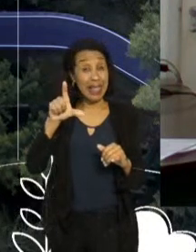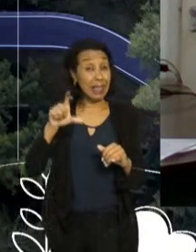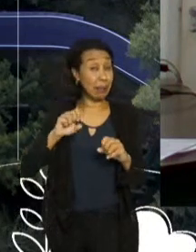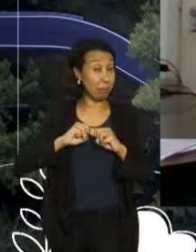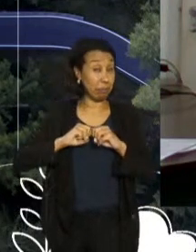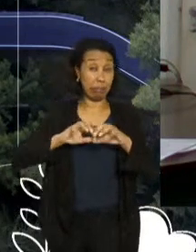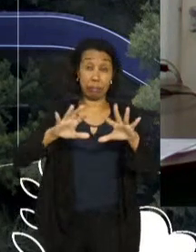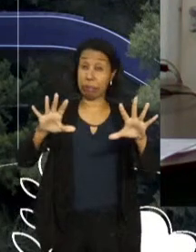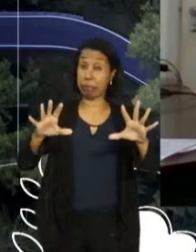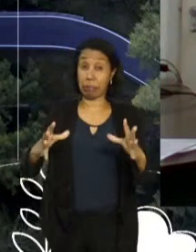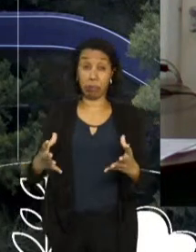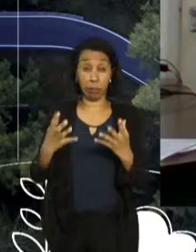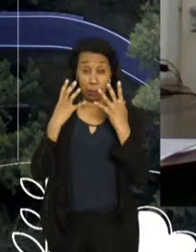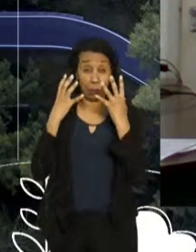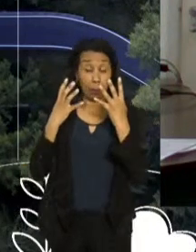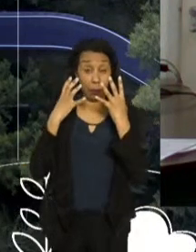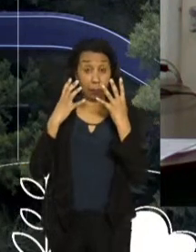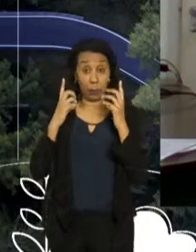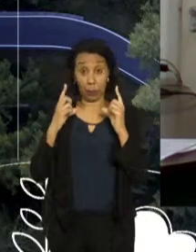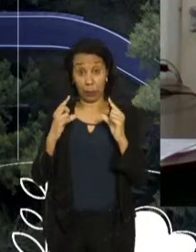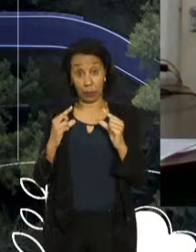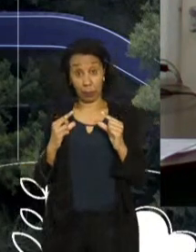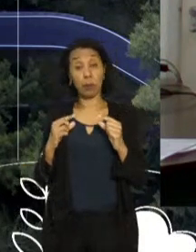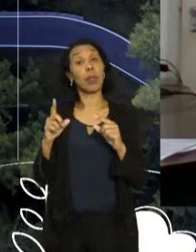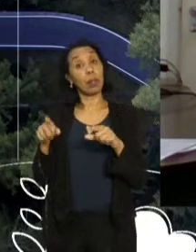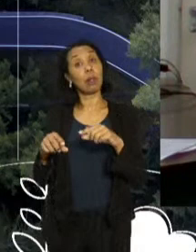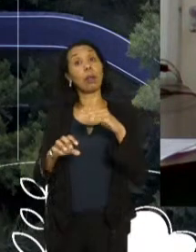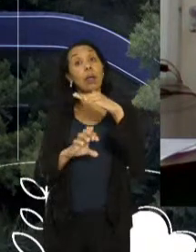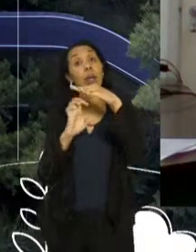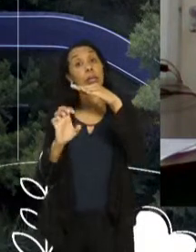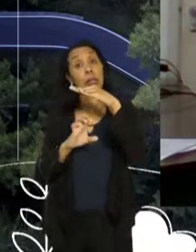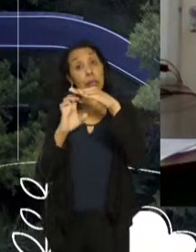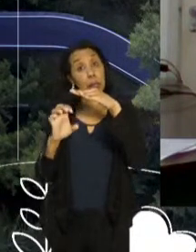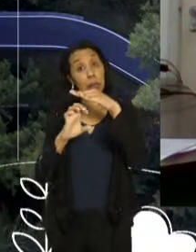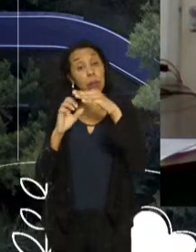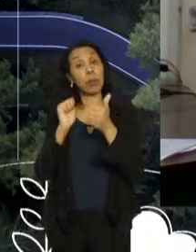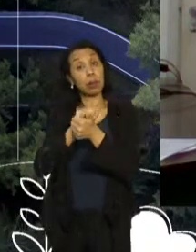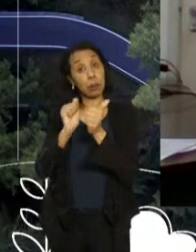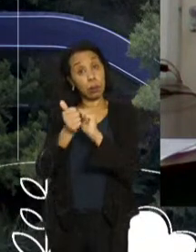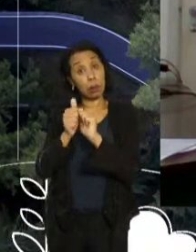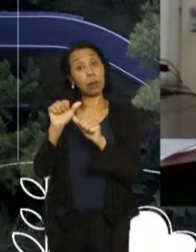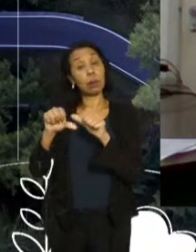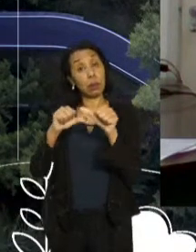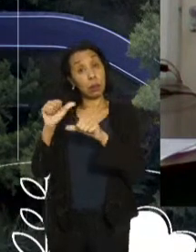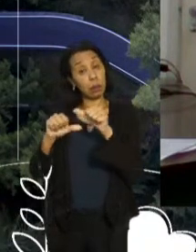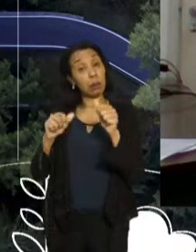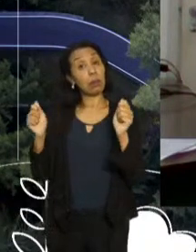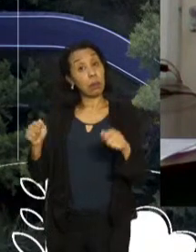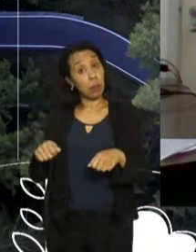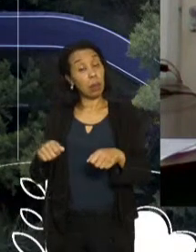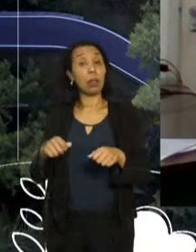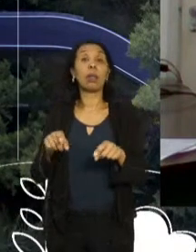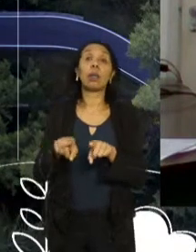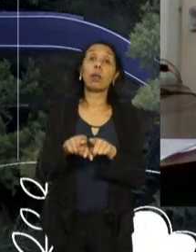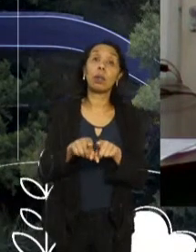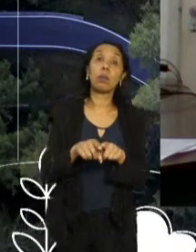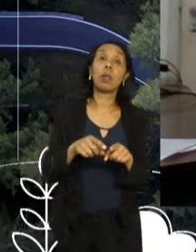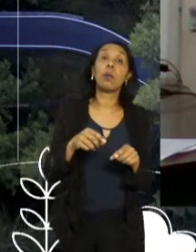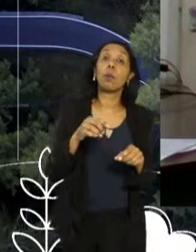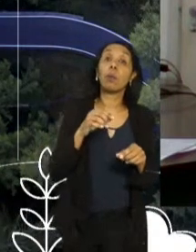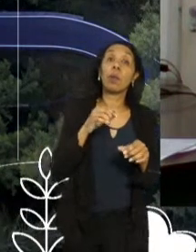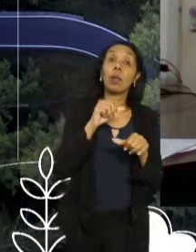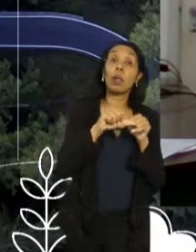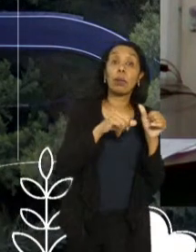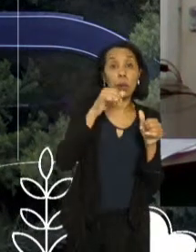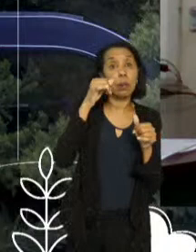dando tempo para as empresas se adaptarem, usando ou combustível biocombustível, ou eletrificação, ou